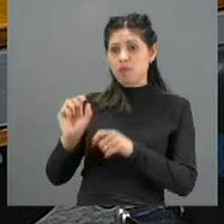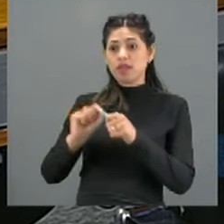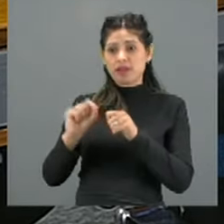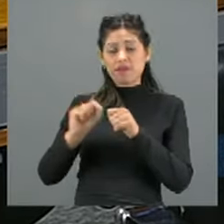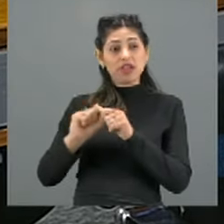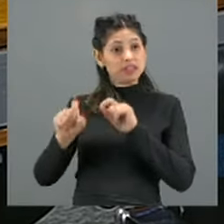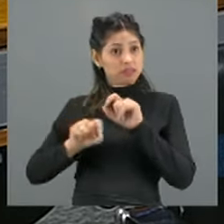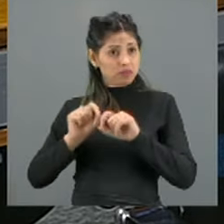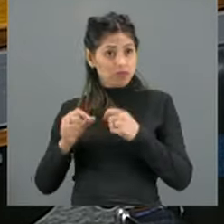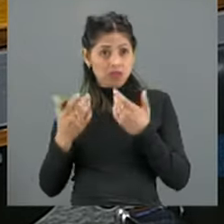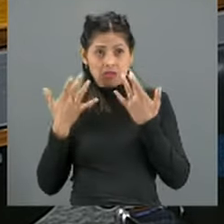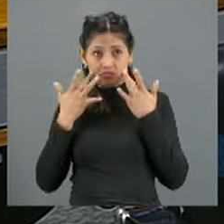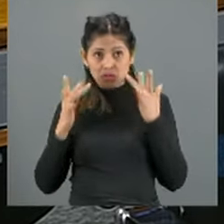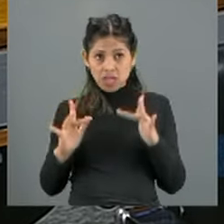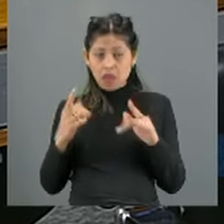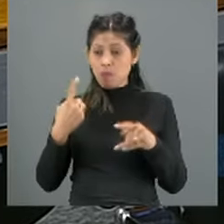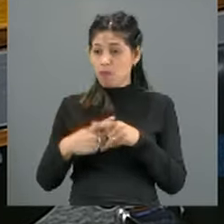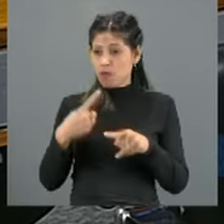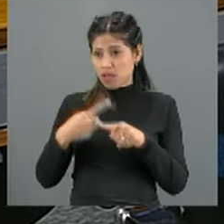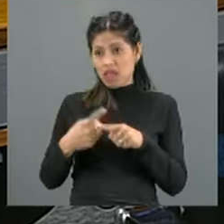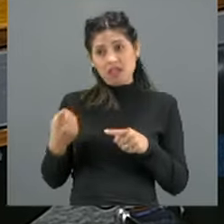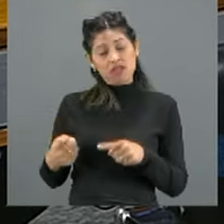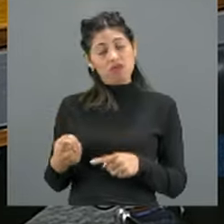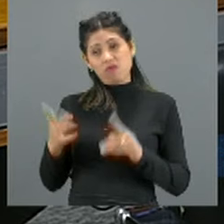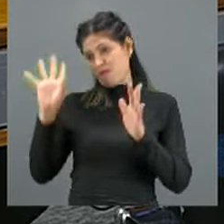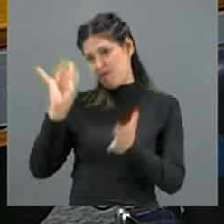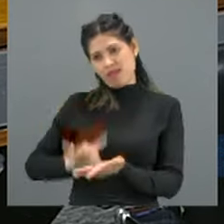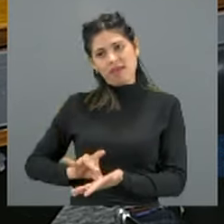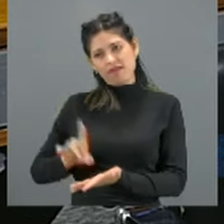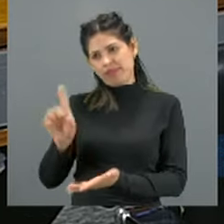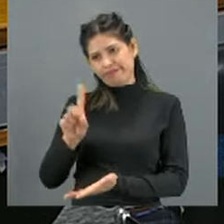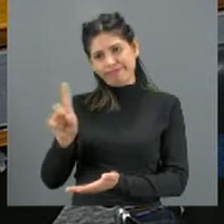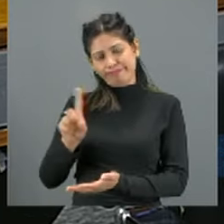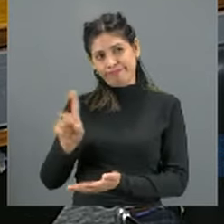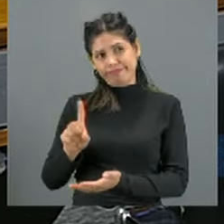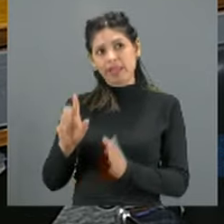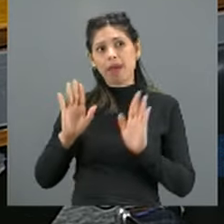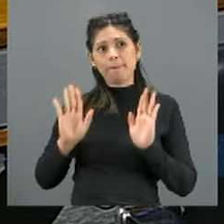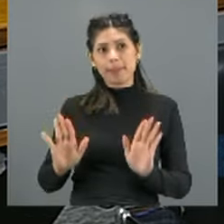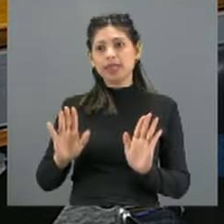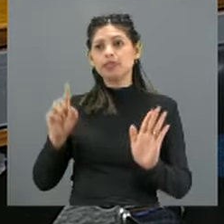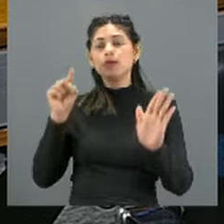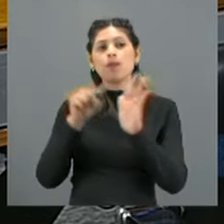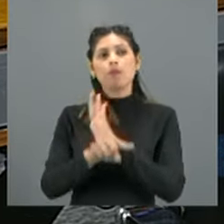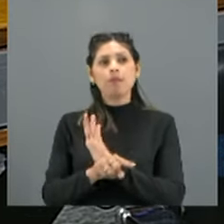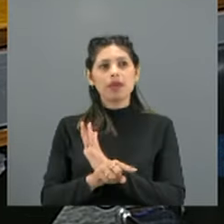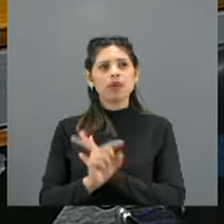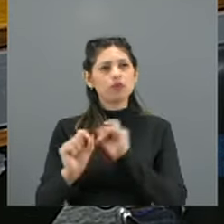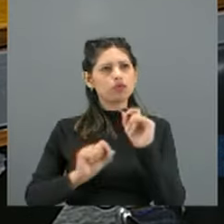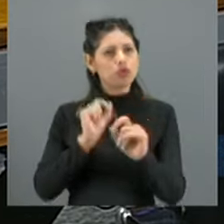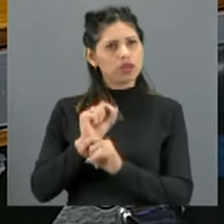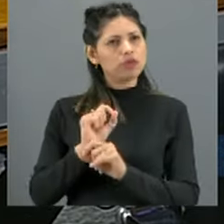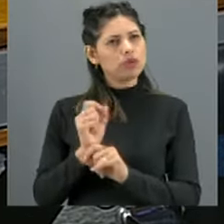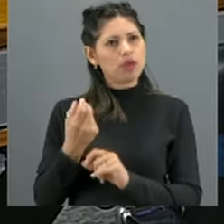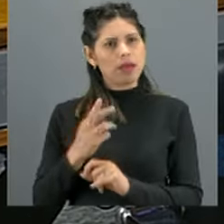não coincida com essa realidade. Aí eu pergunto, o senhor representa aqui uma